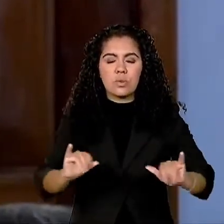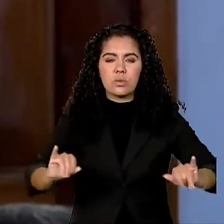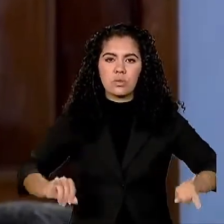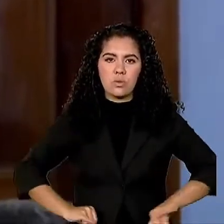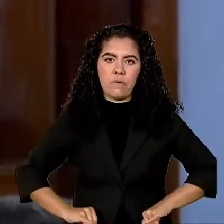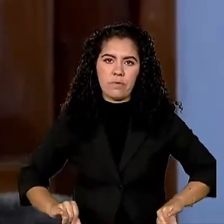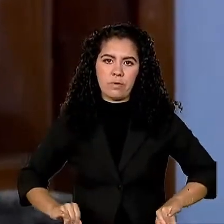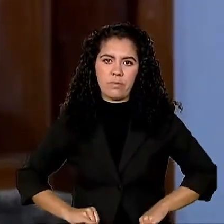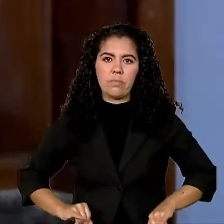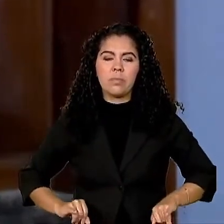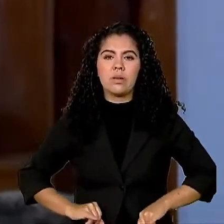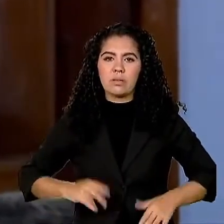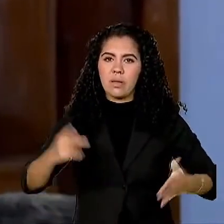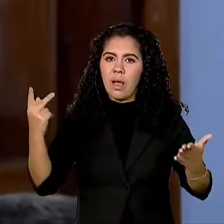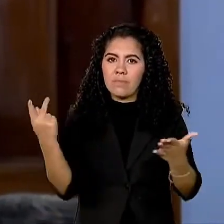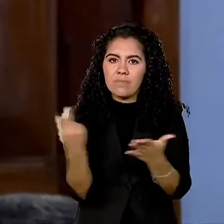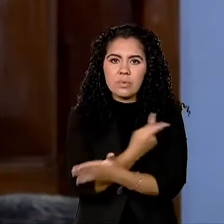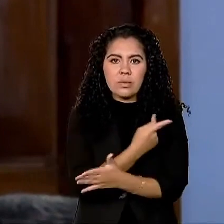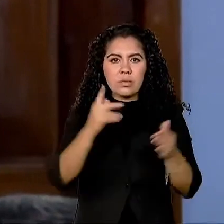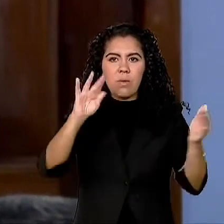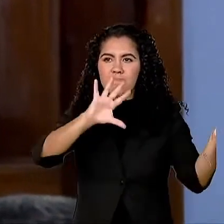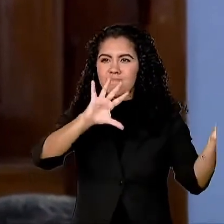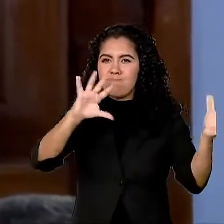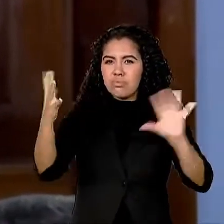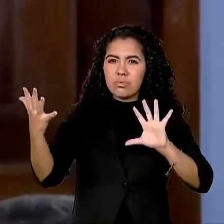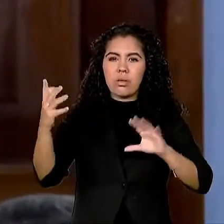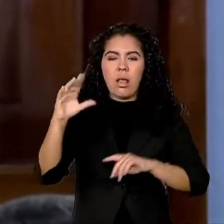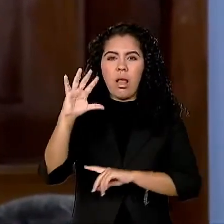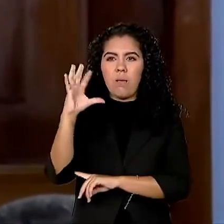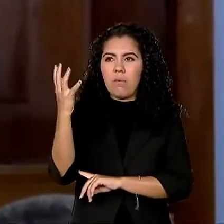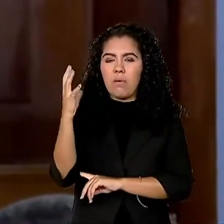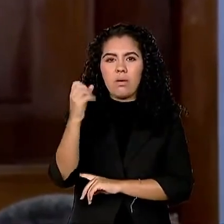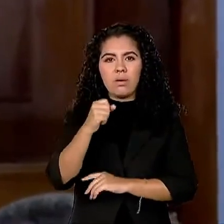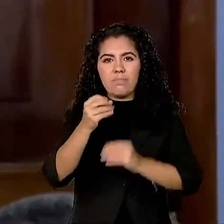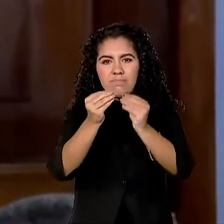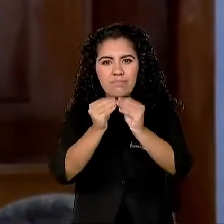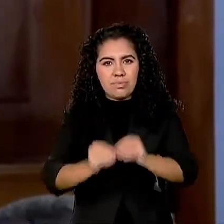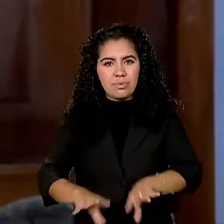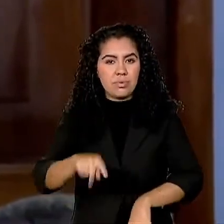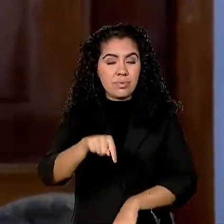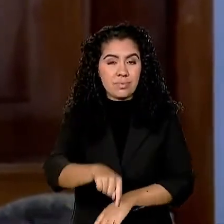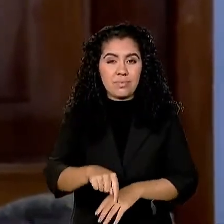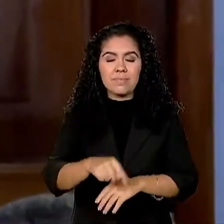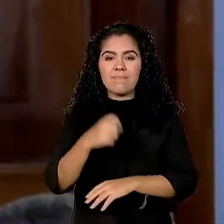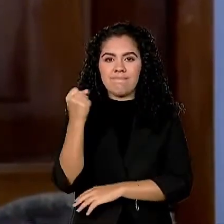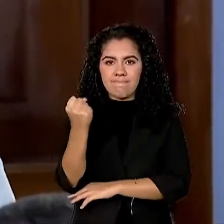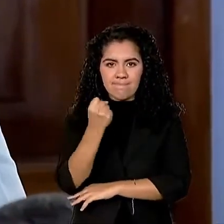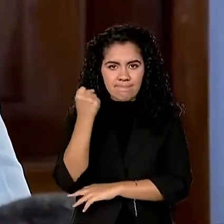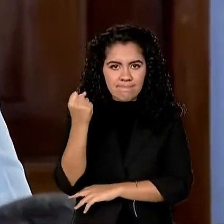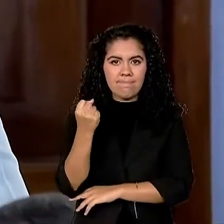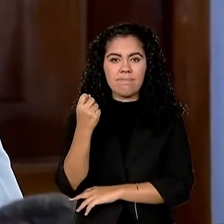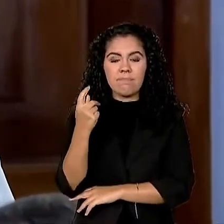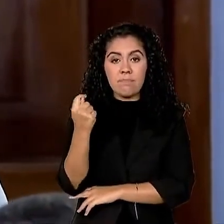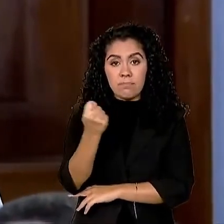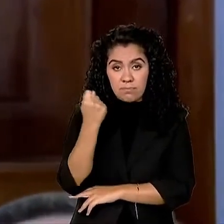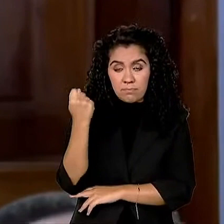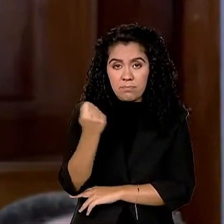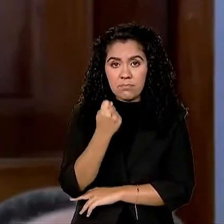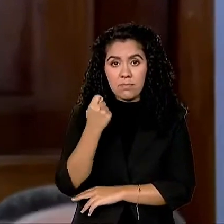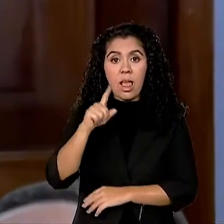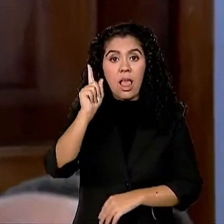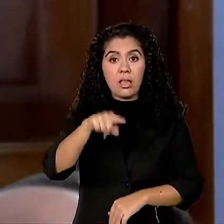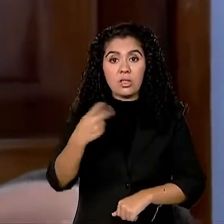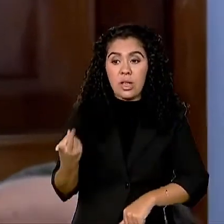esse evento extremo da natureza está causando no Estado do Rio Grande do Sul. É o segundo em um ano